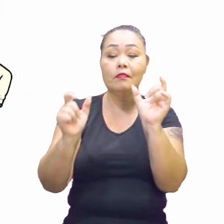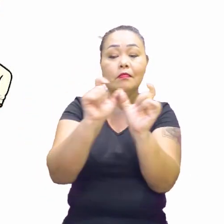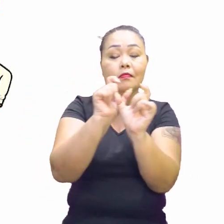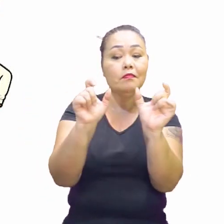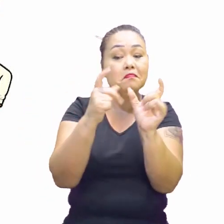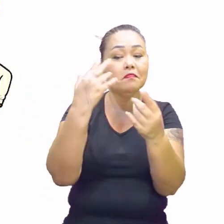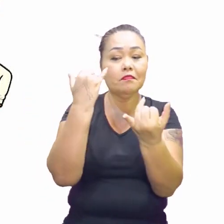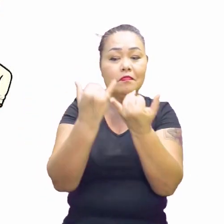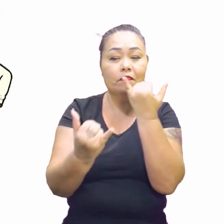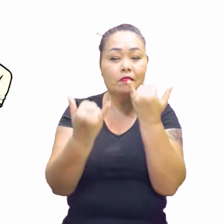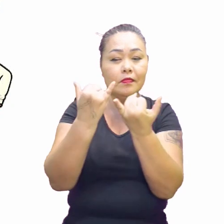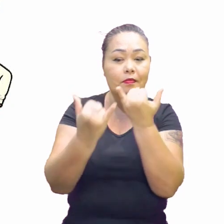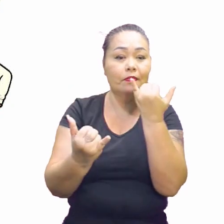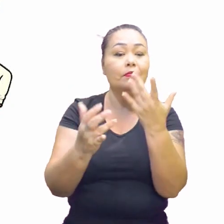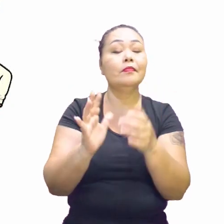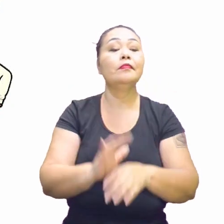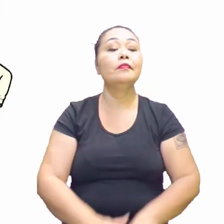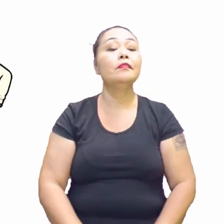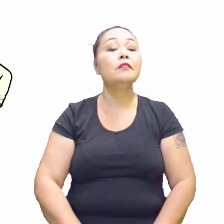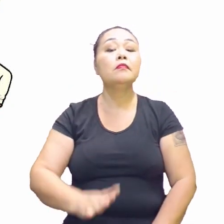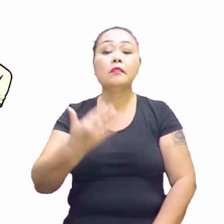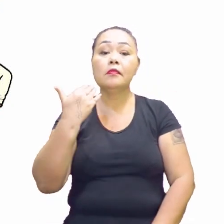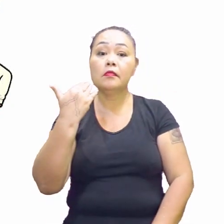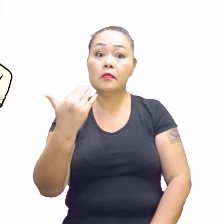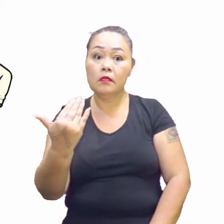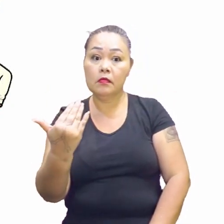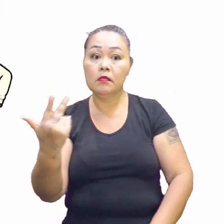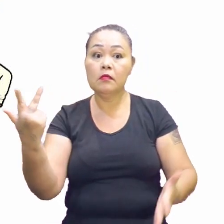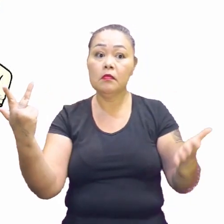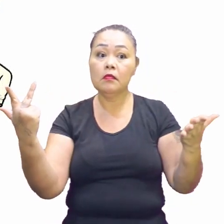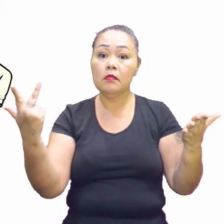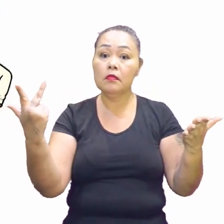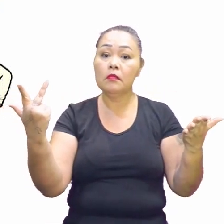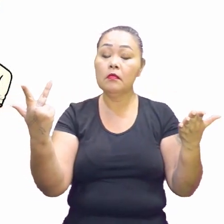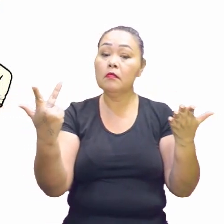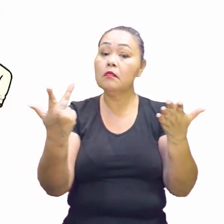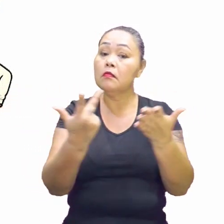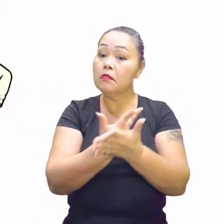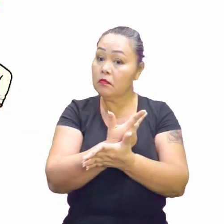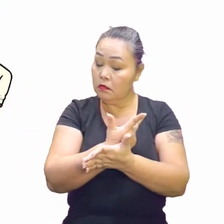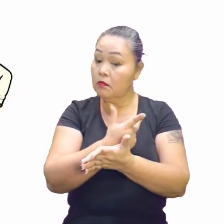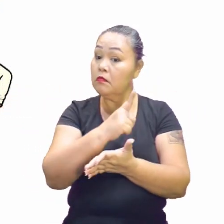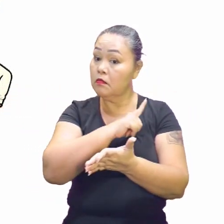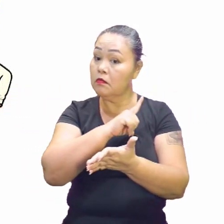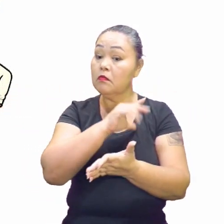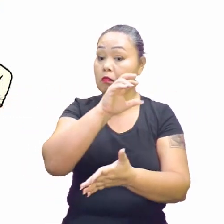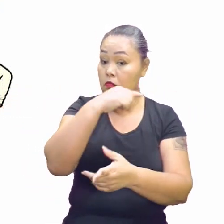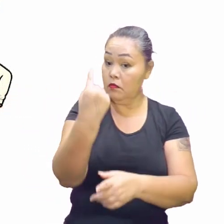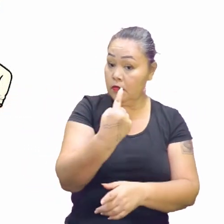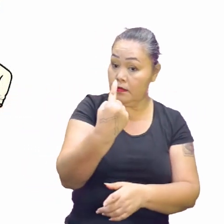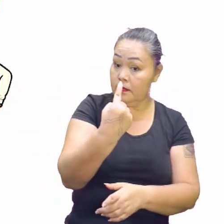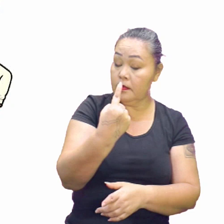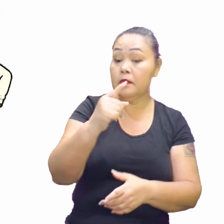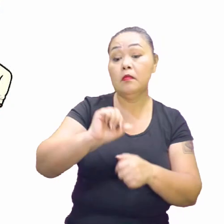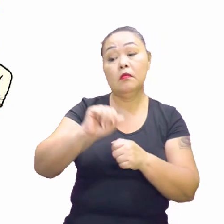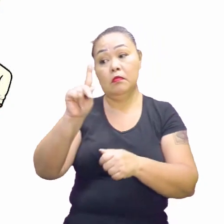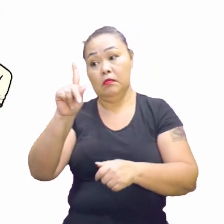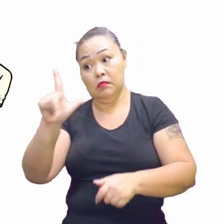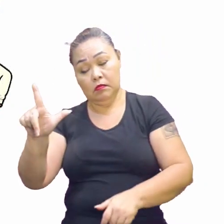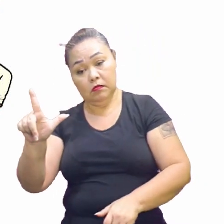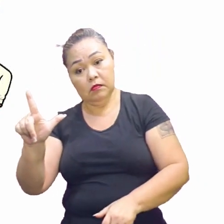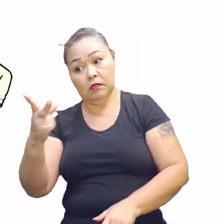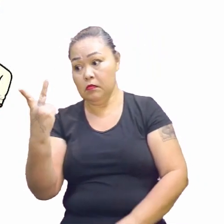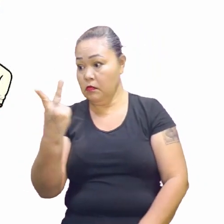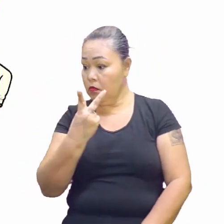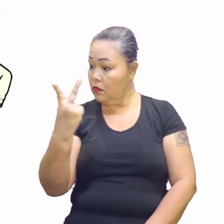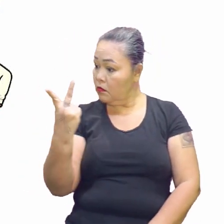Palavras semelhantes, parecidas. Diante de tal ocorrência, o verbo tanto pode permanecer no singular ou